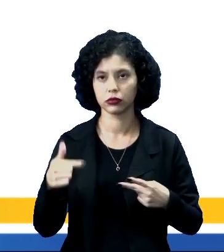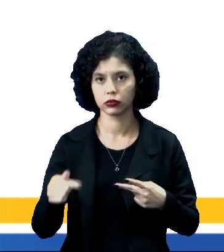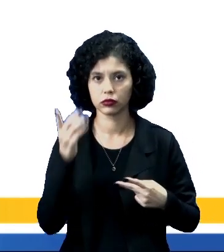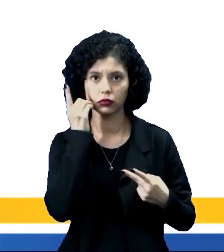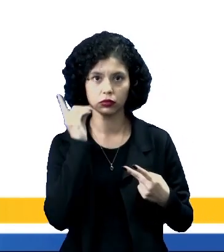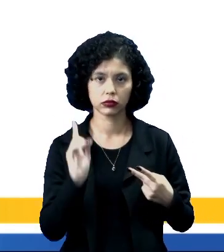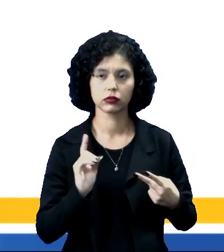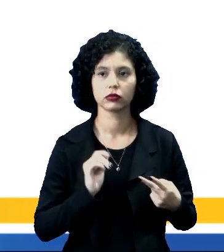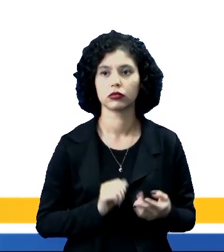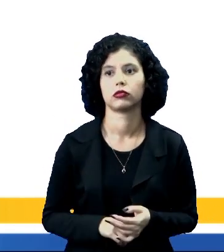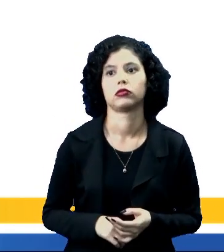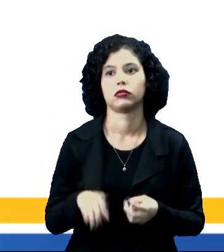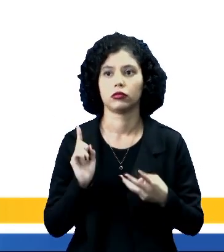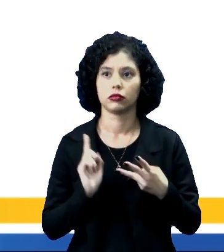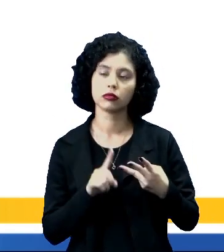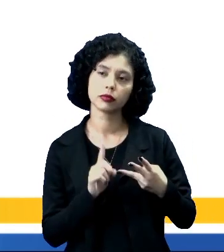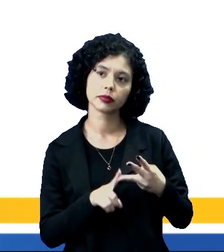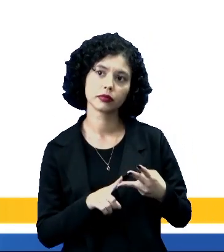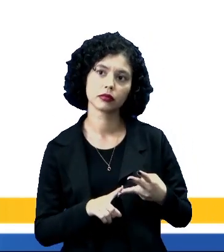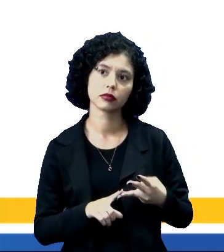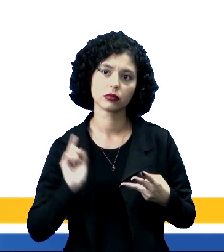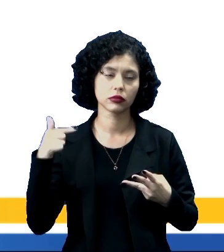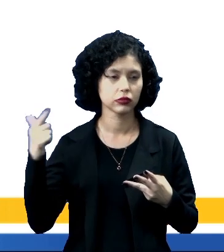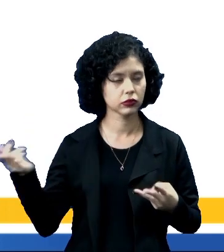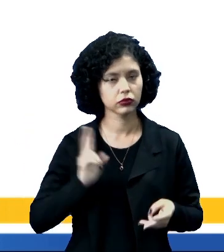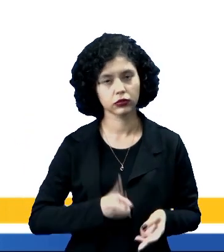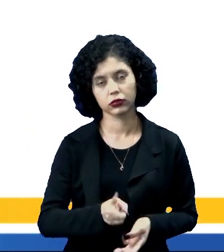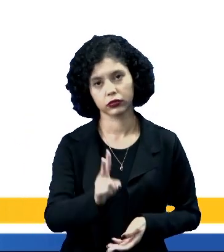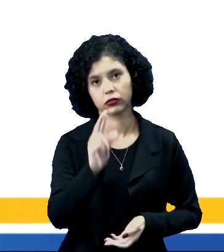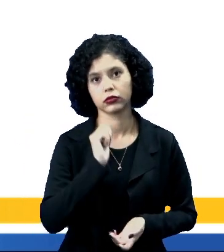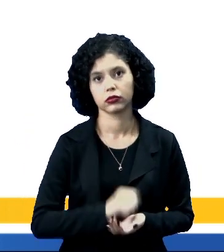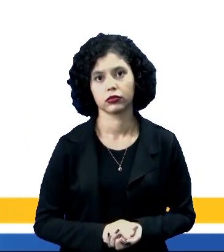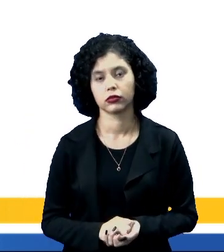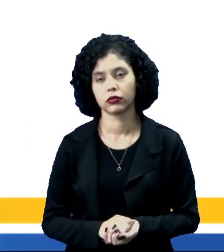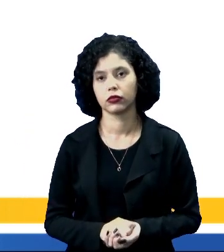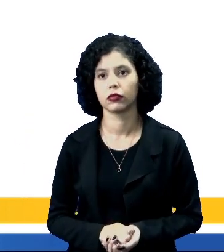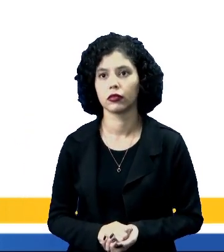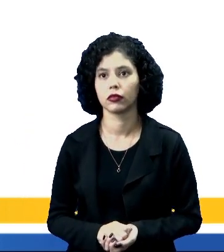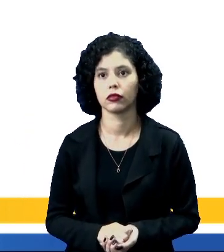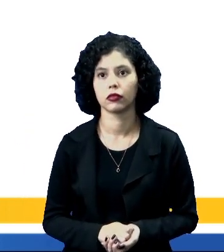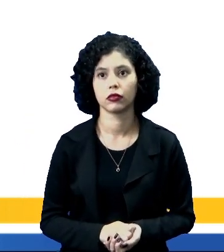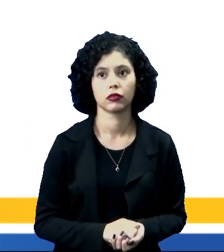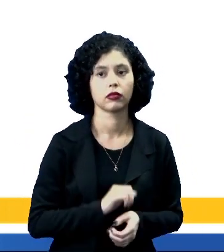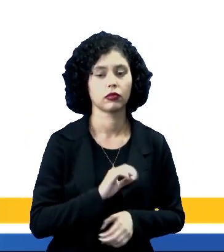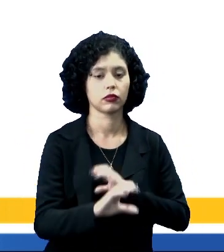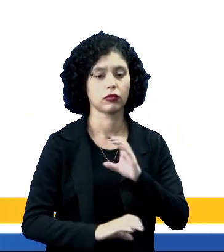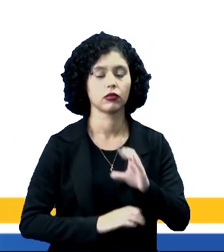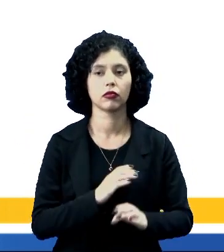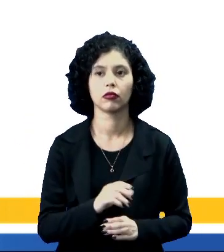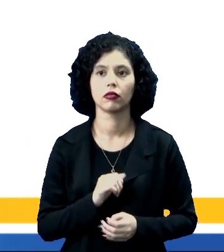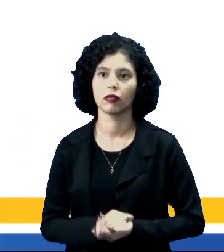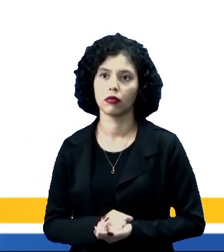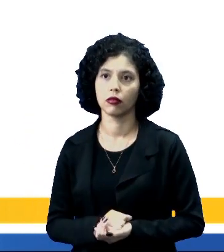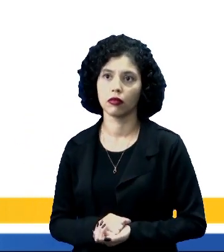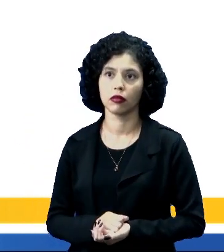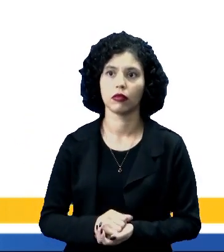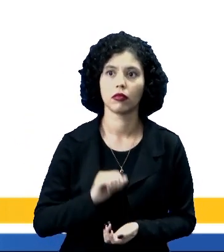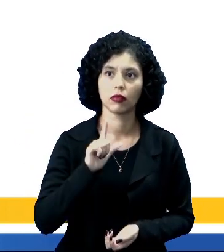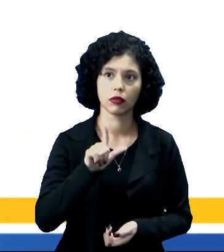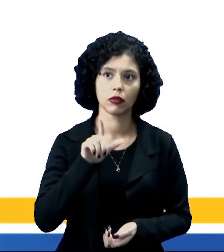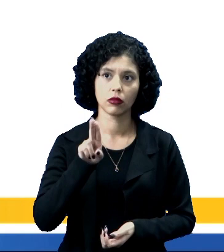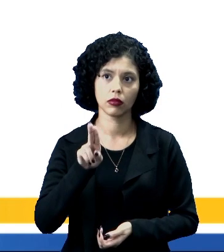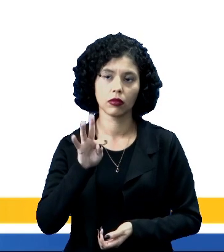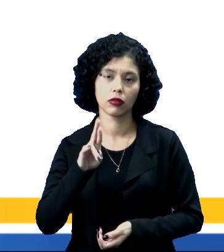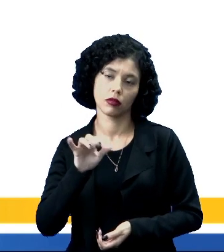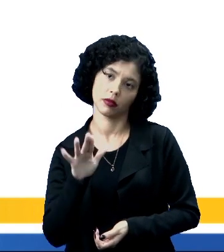aí de 7 8 dias e os demais dias que cessam aí que restam né Desse ciclo vai ser a fase lute